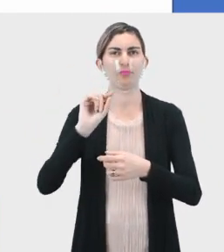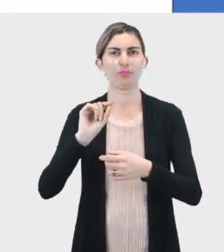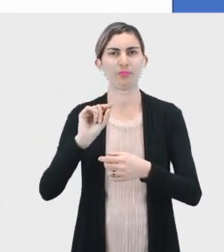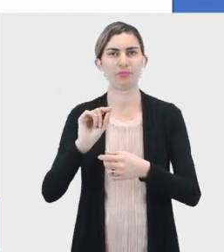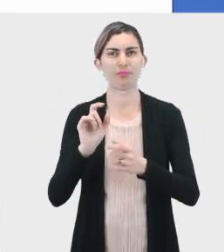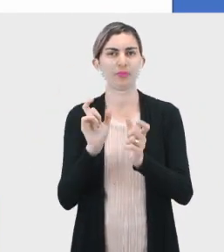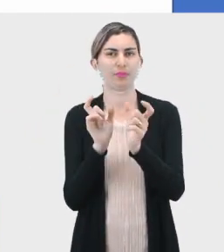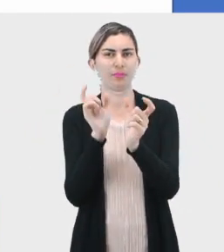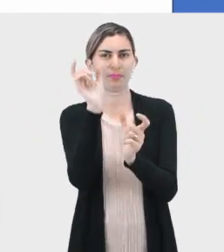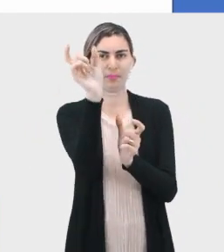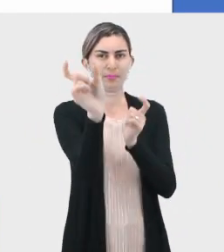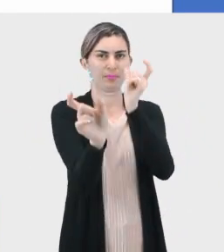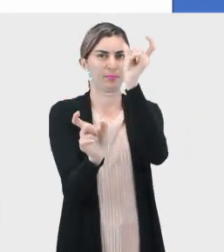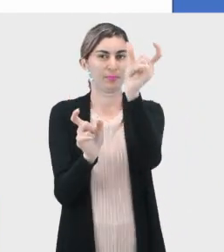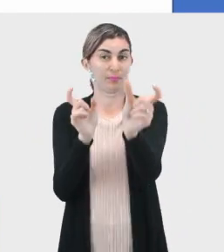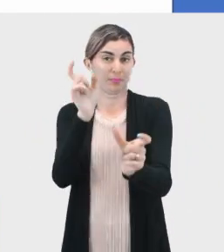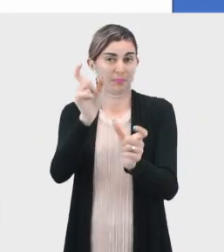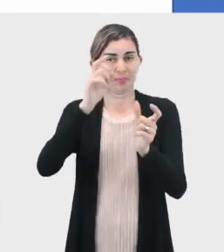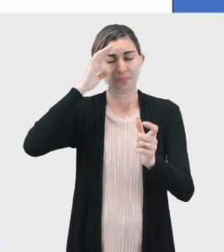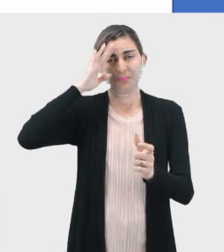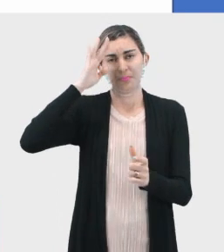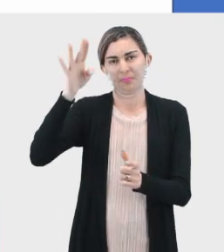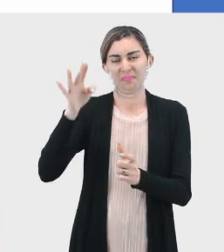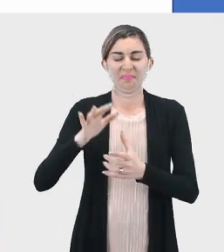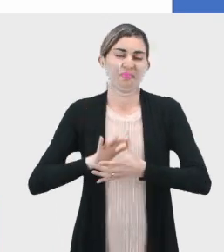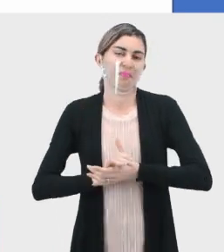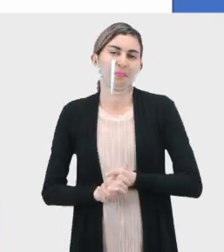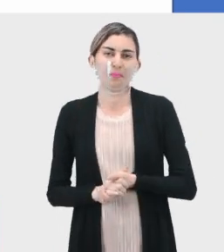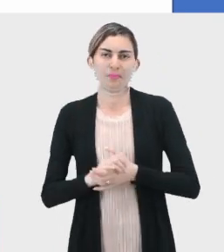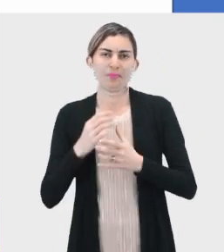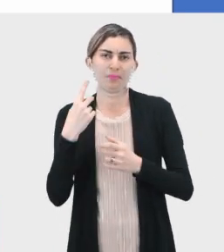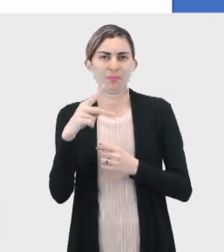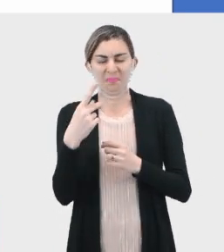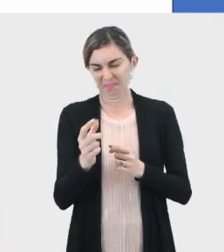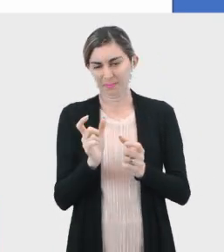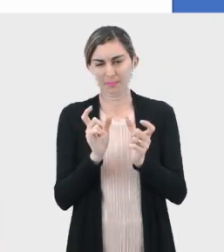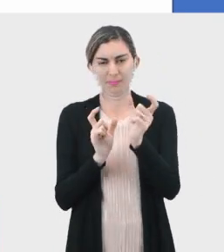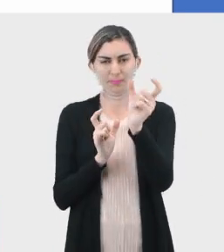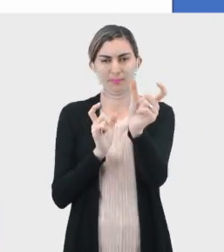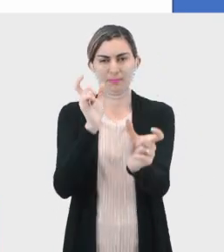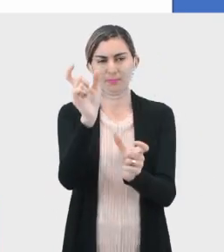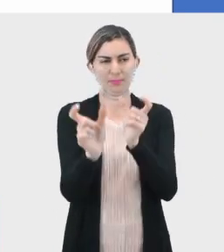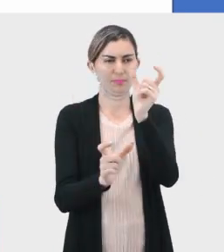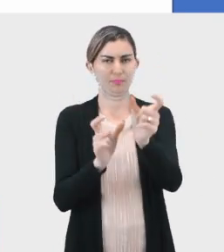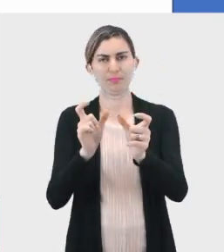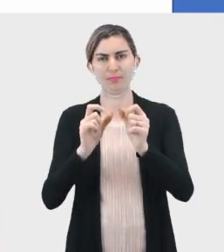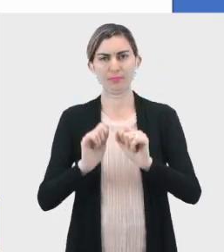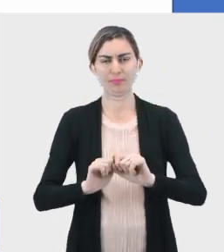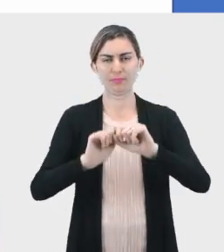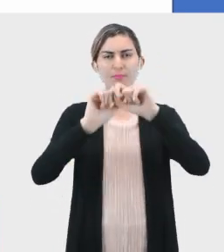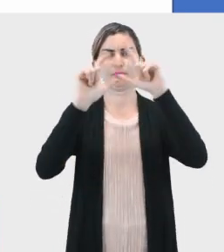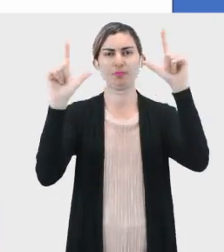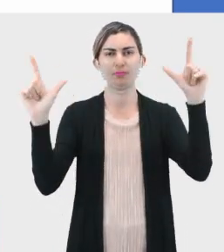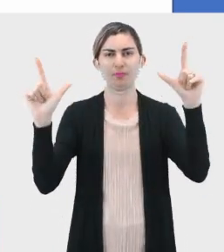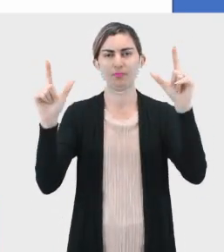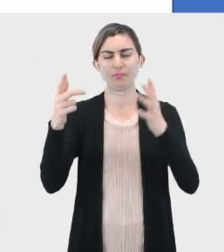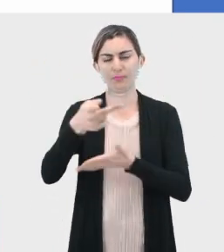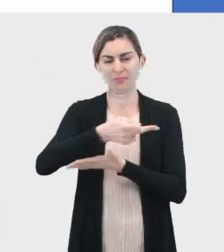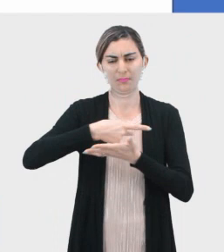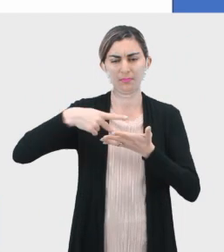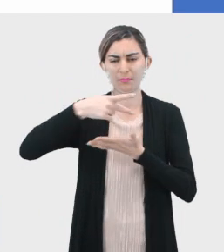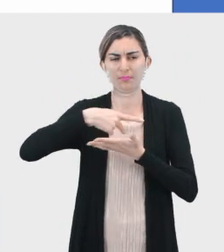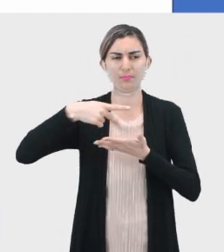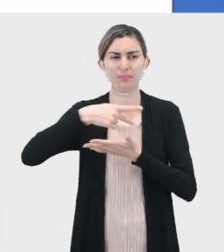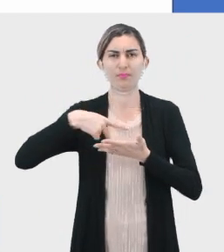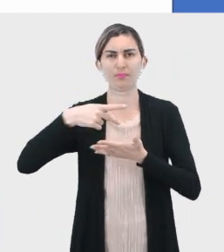key, as nossas palavras-chave. Essas palavras vão aparecer no poema